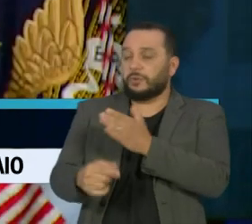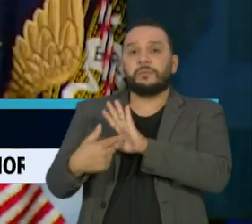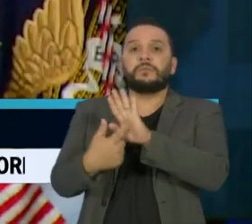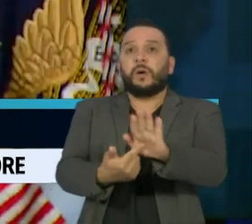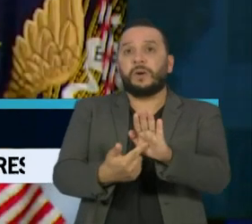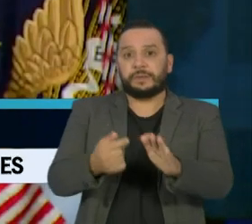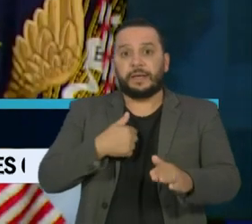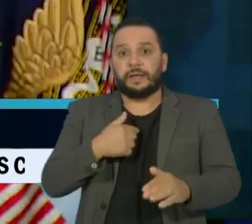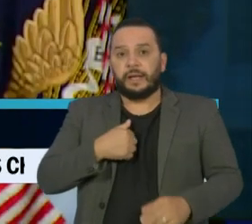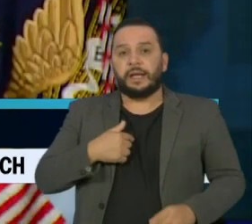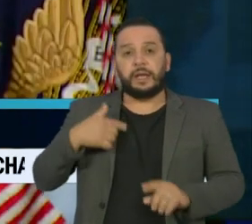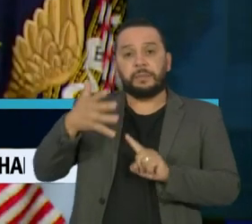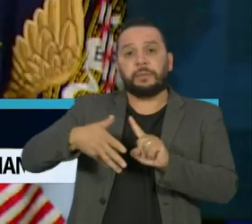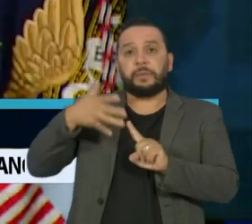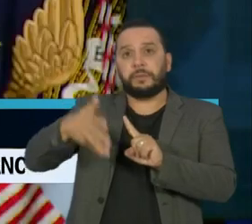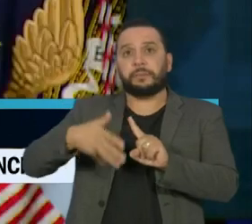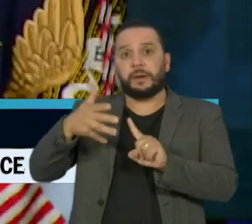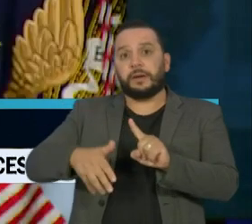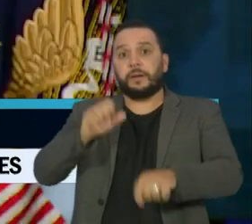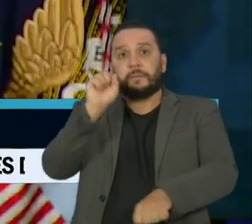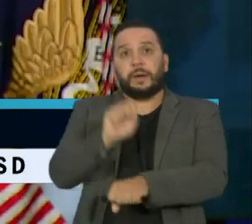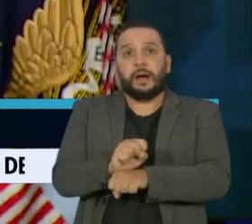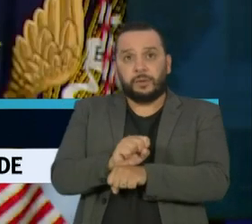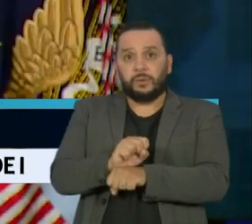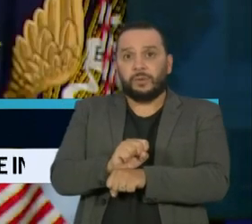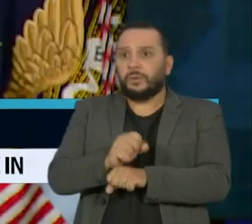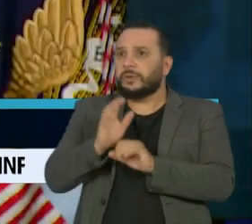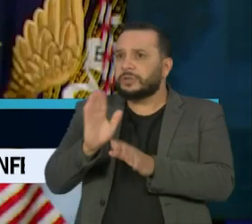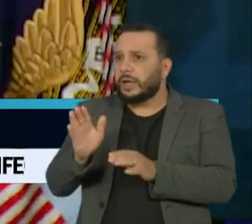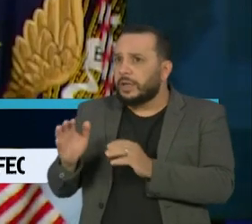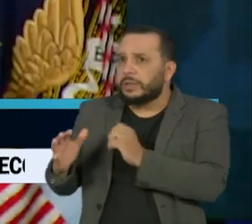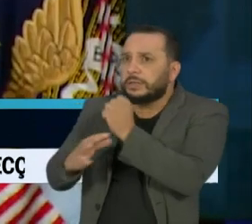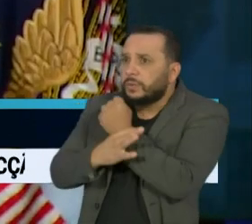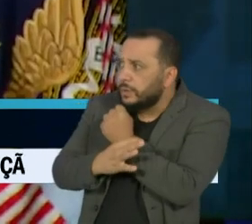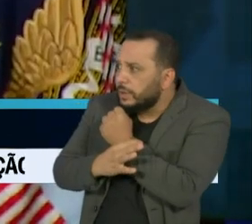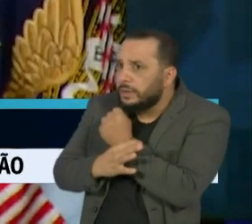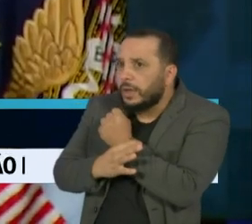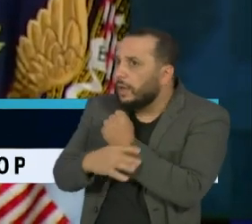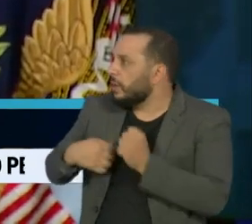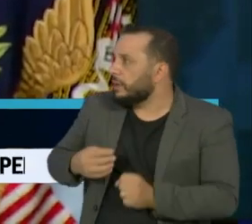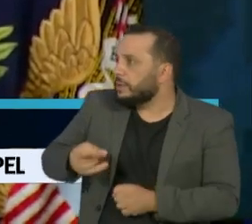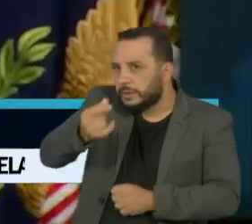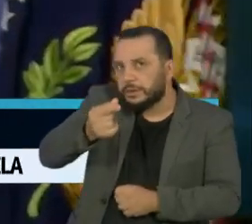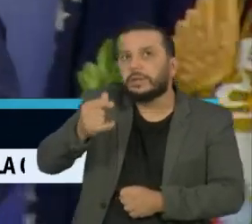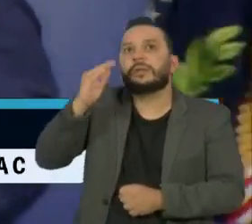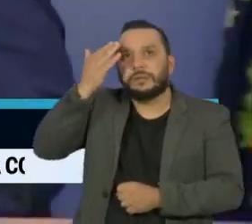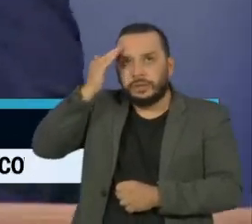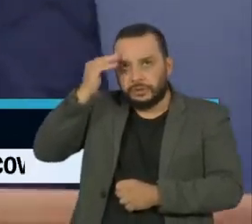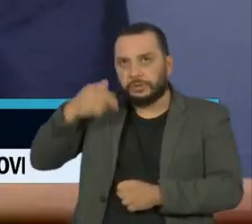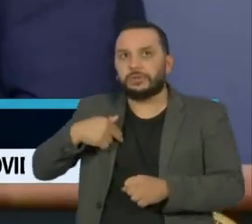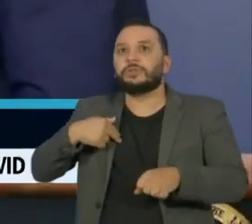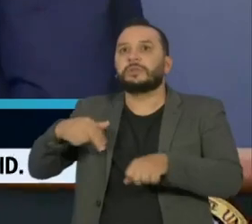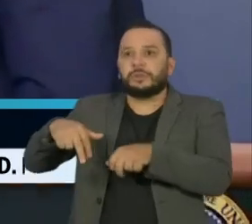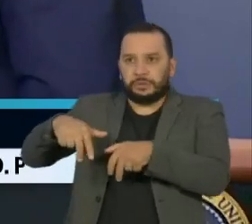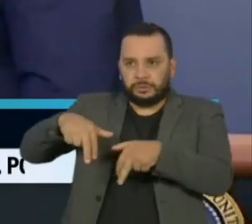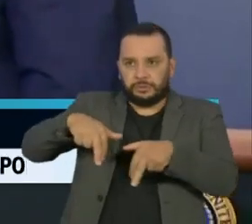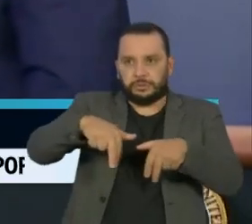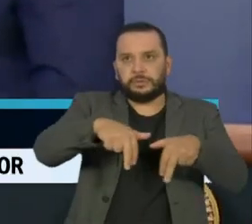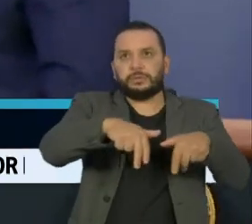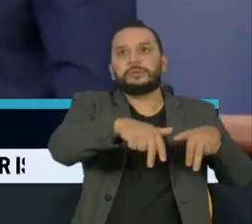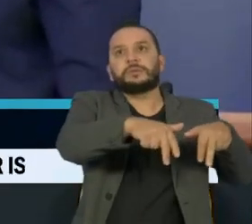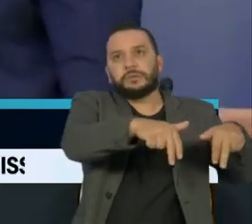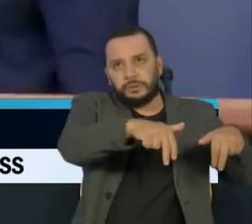em que trump parou um discurso para atender ao pedido de segurança e saiu escoltado da sala o presidente voltou